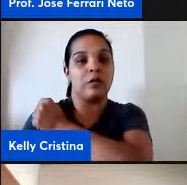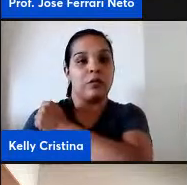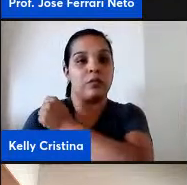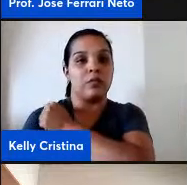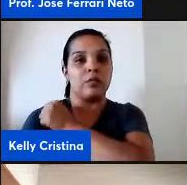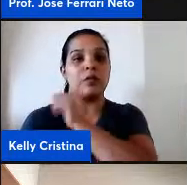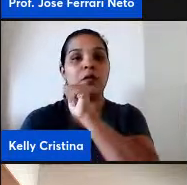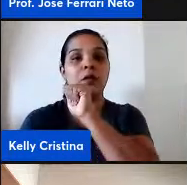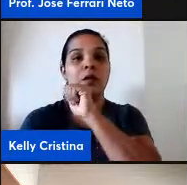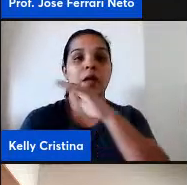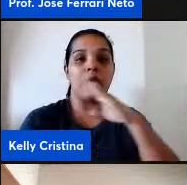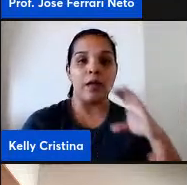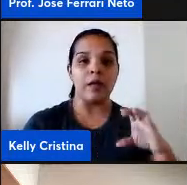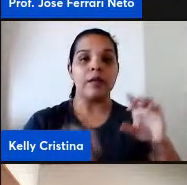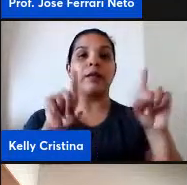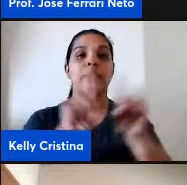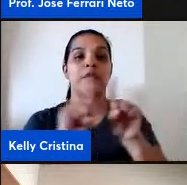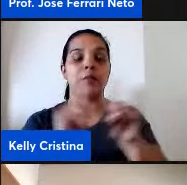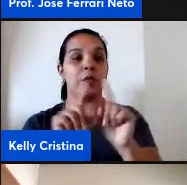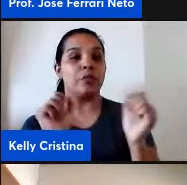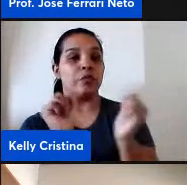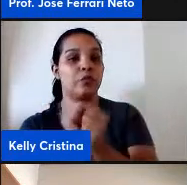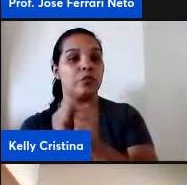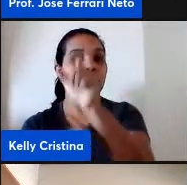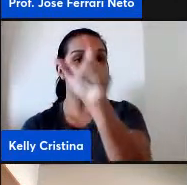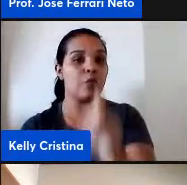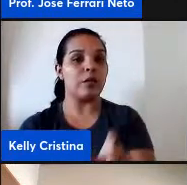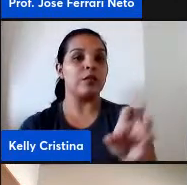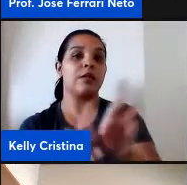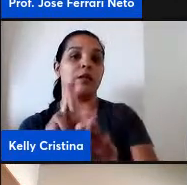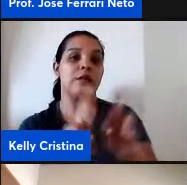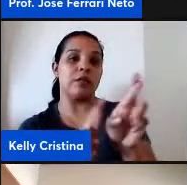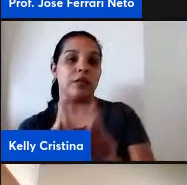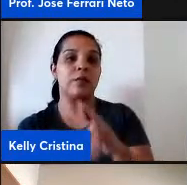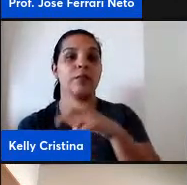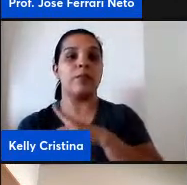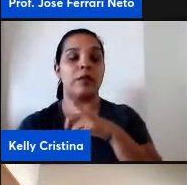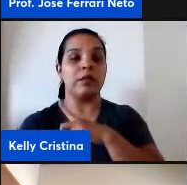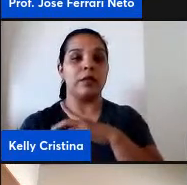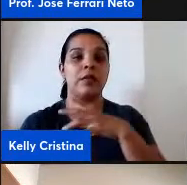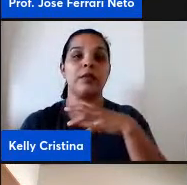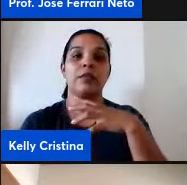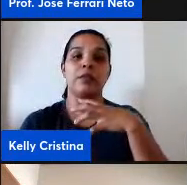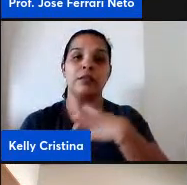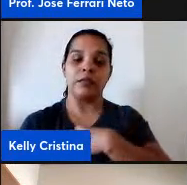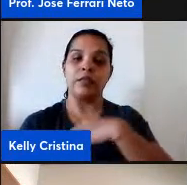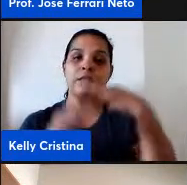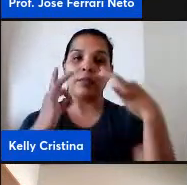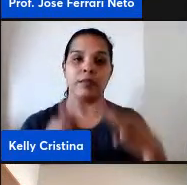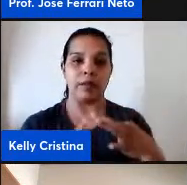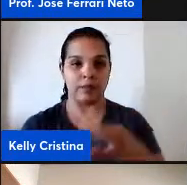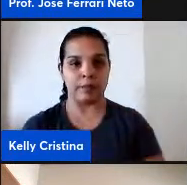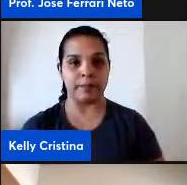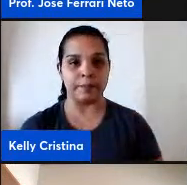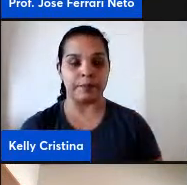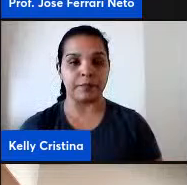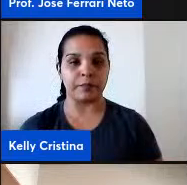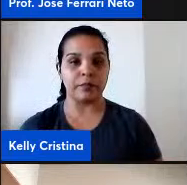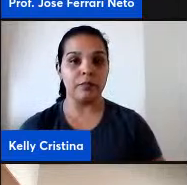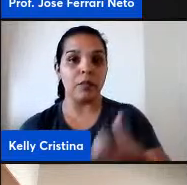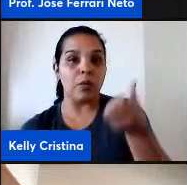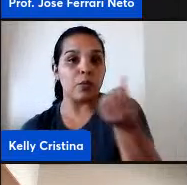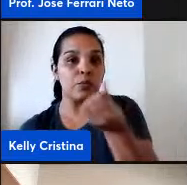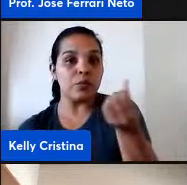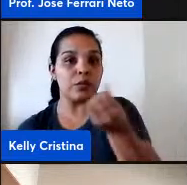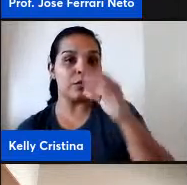e precisam ser com eles relacionadas para ter sentido e validade. O sexto princípio didático